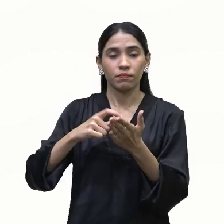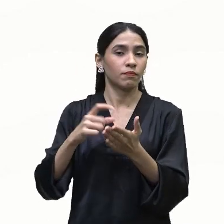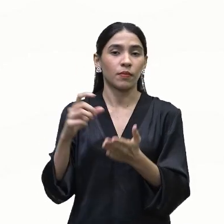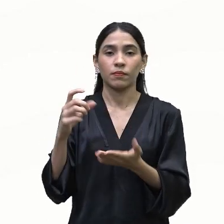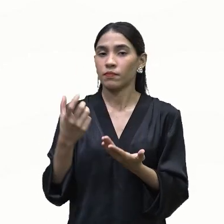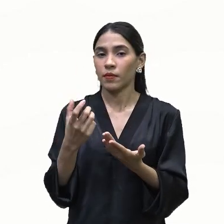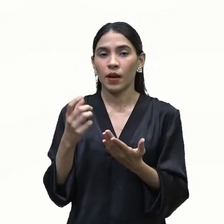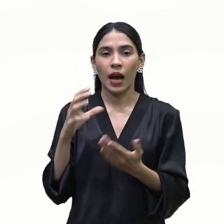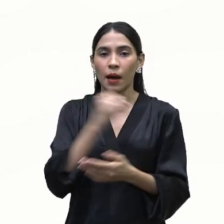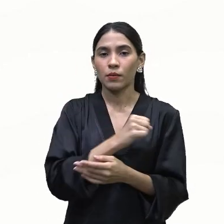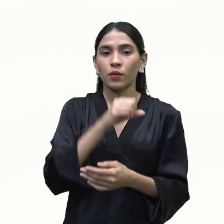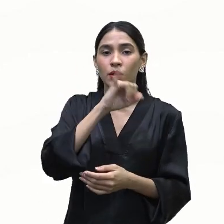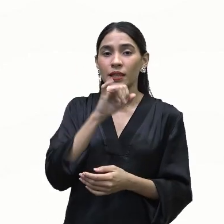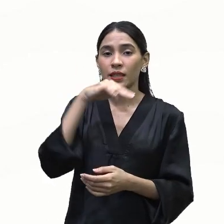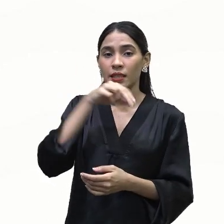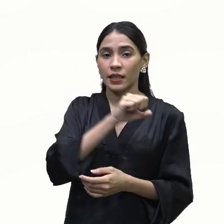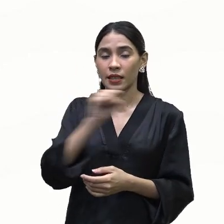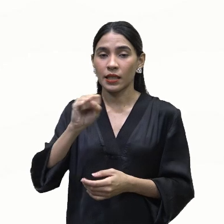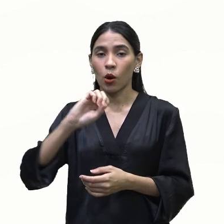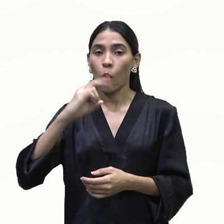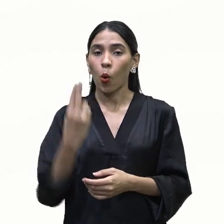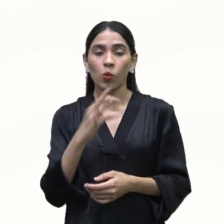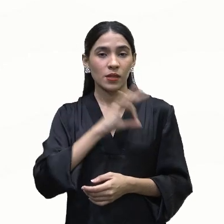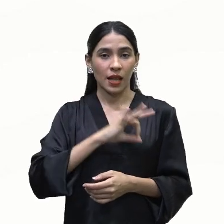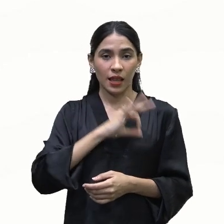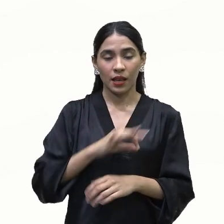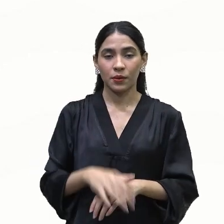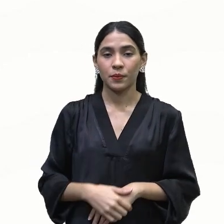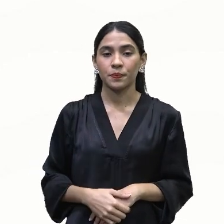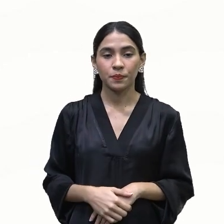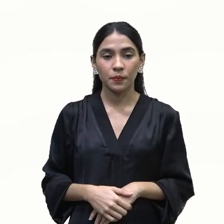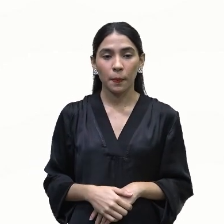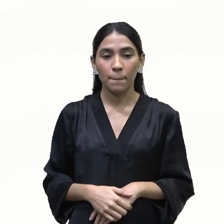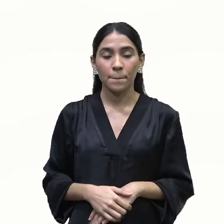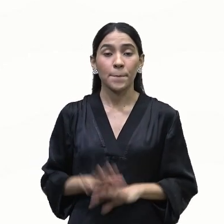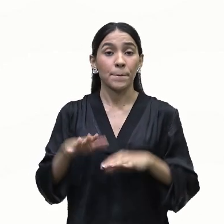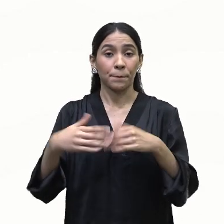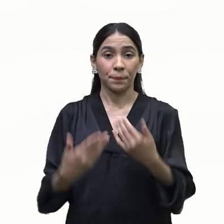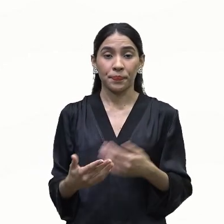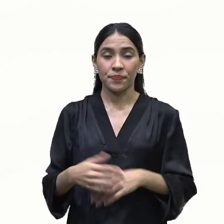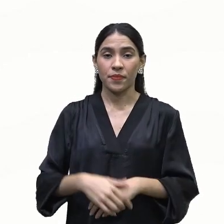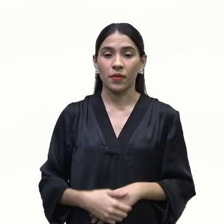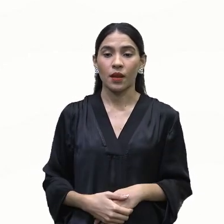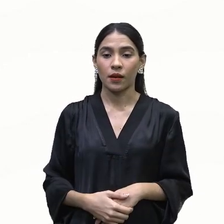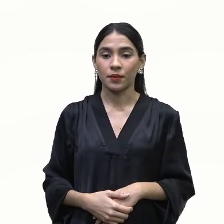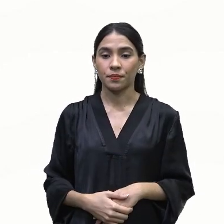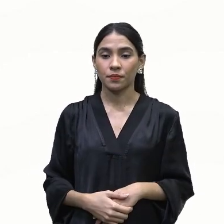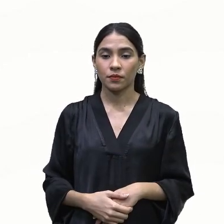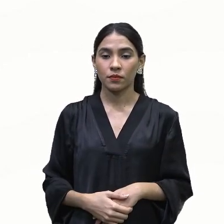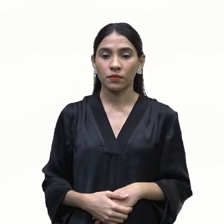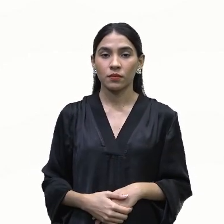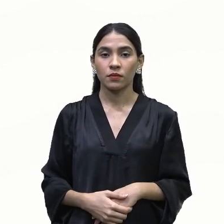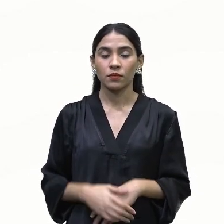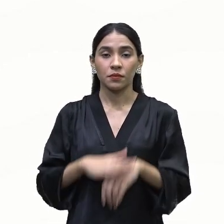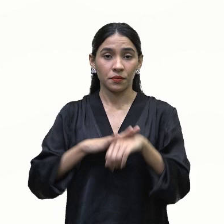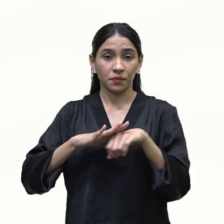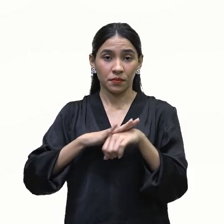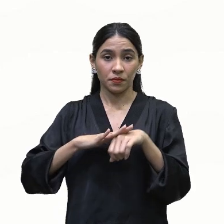benefício do INSS ou do salário. Então, olha só, gente, vamos conversar aqui um